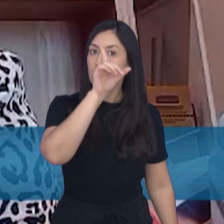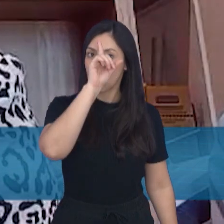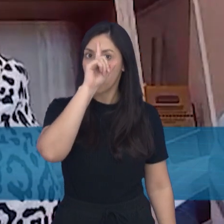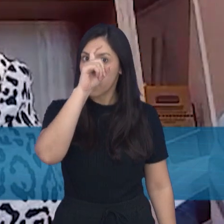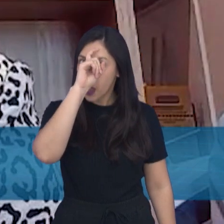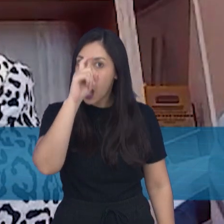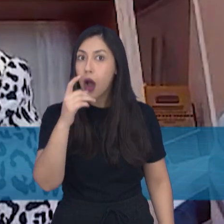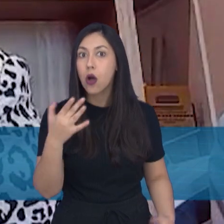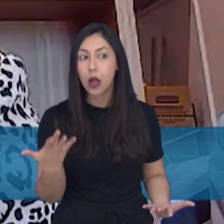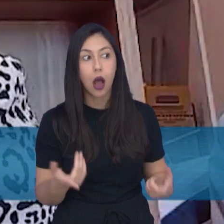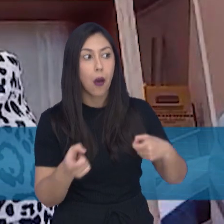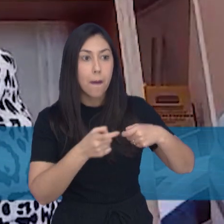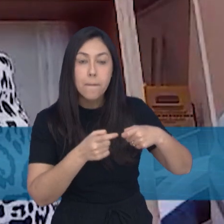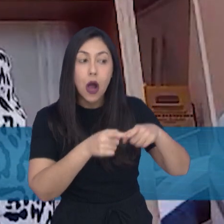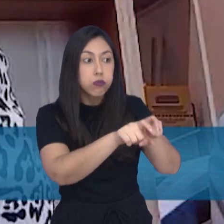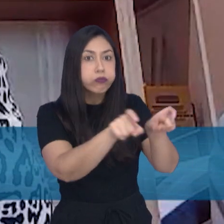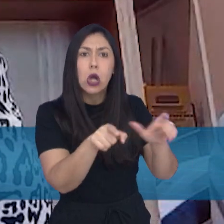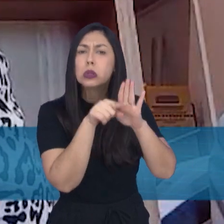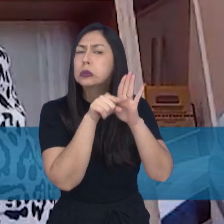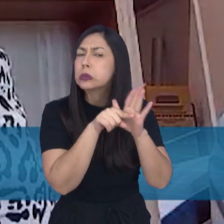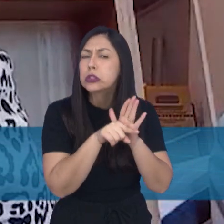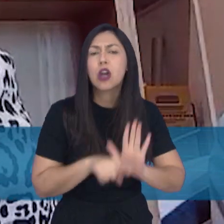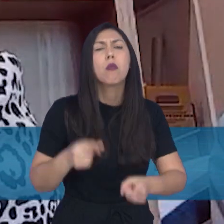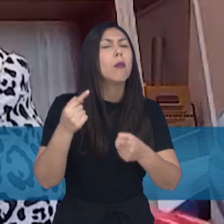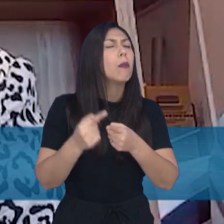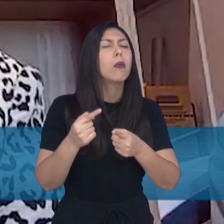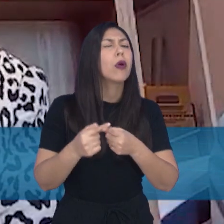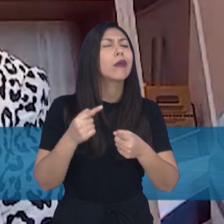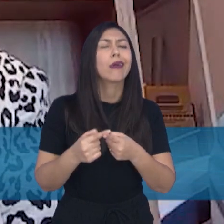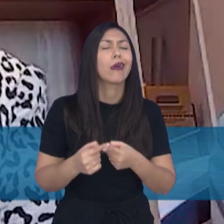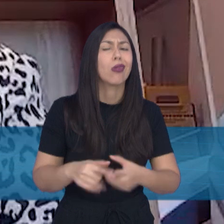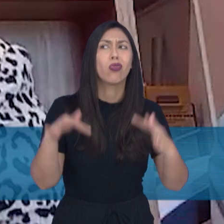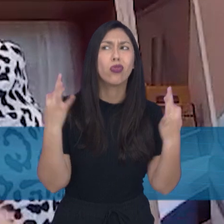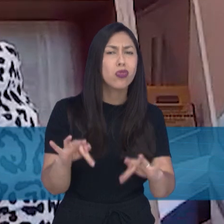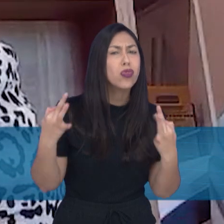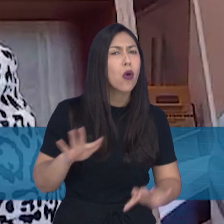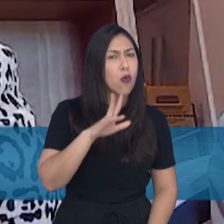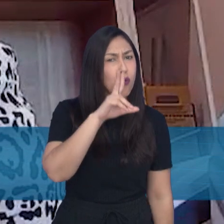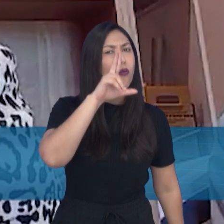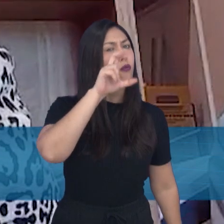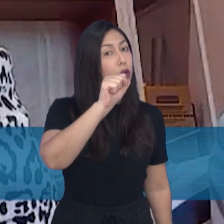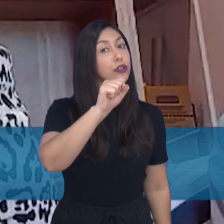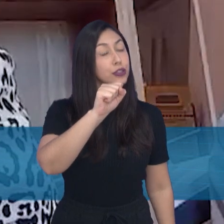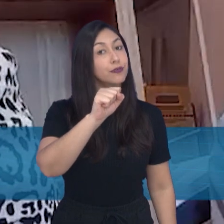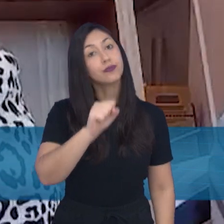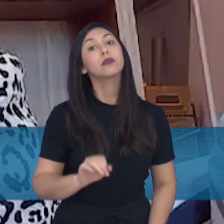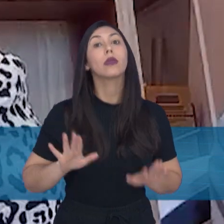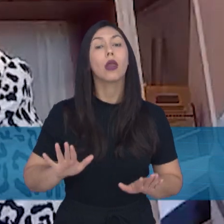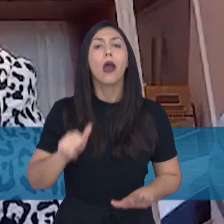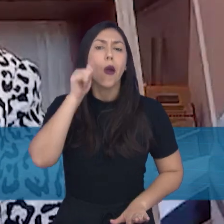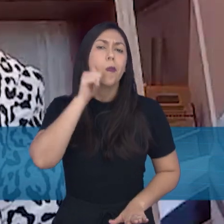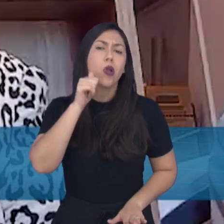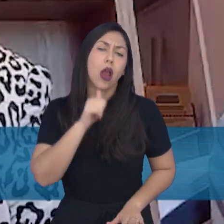procurem um ginecologista para investigar a causa dessas cólicas intensas. É esperado, é normal que as mulheres